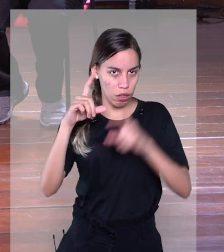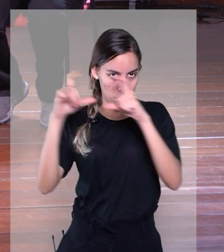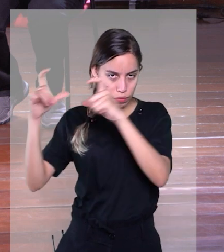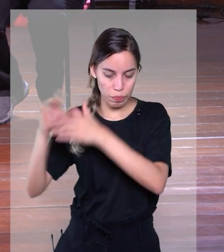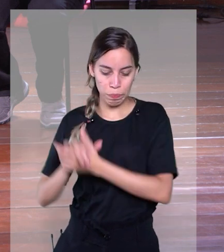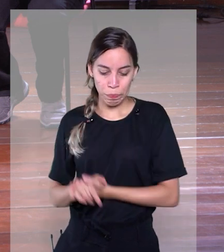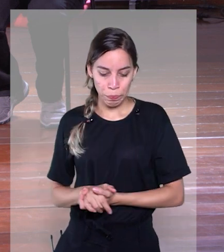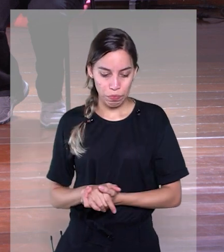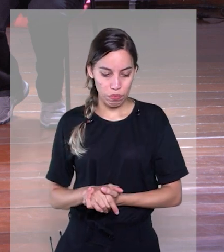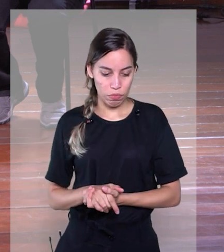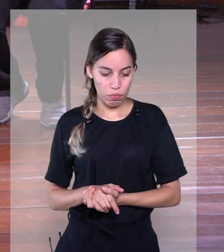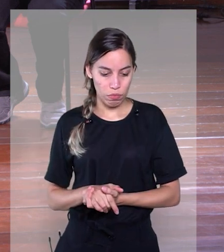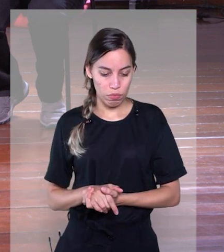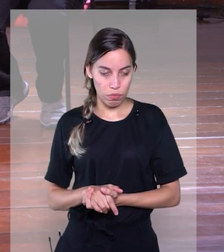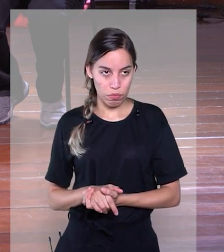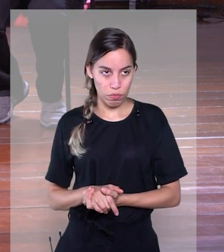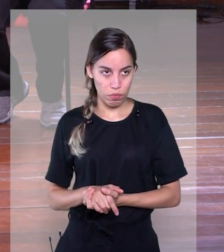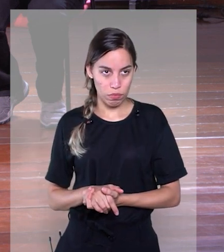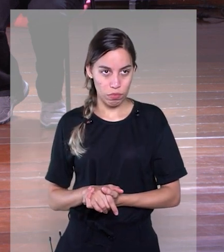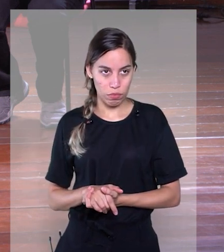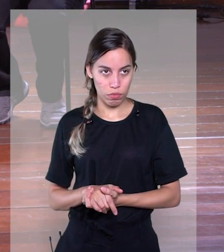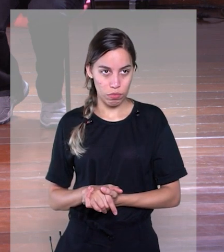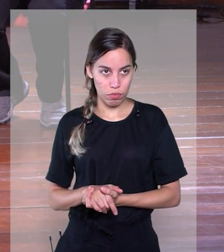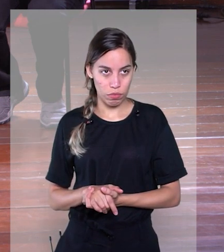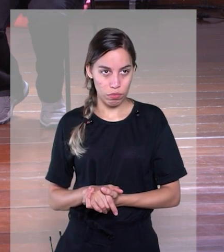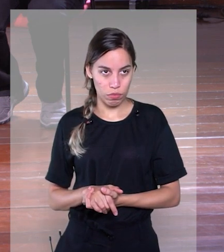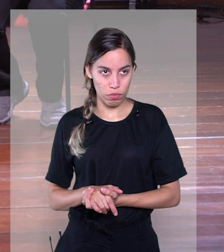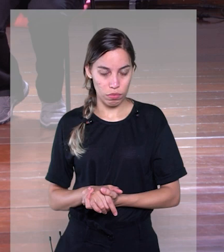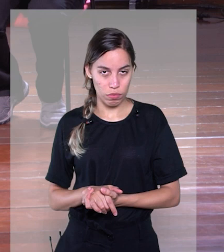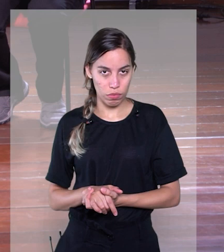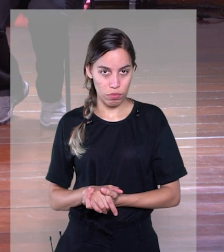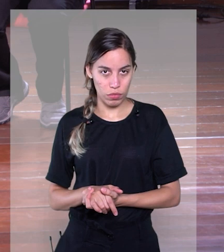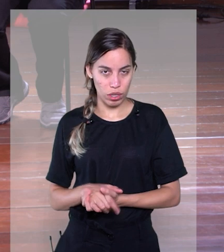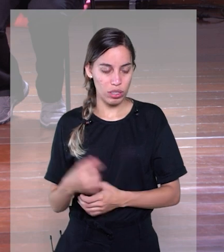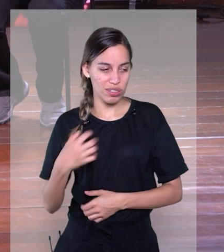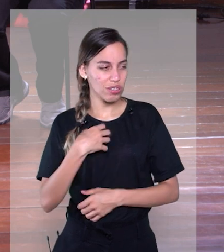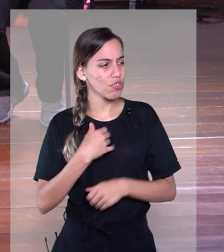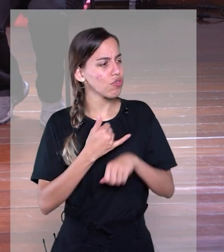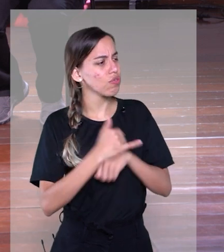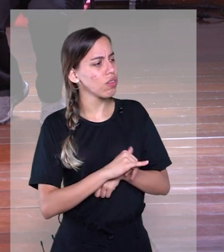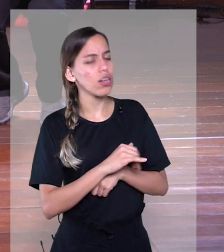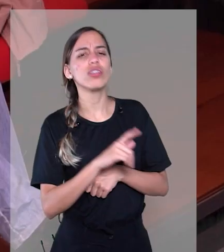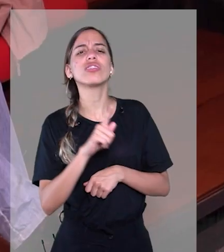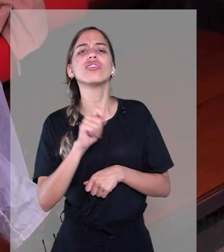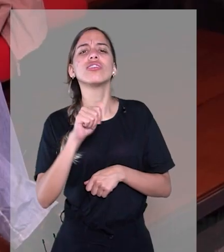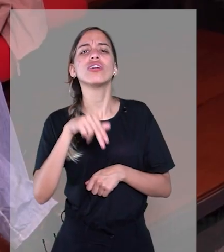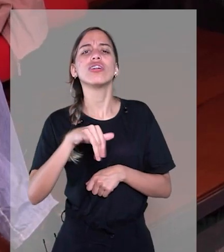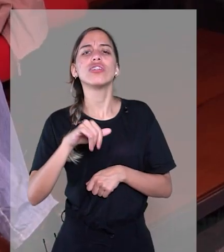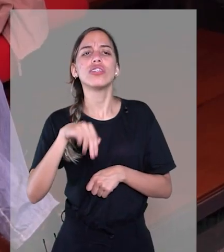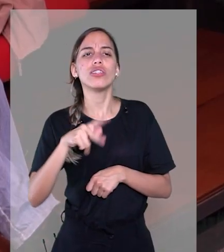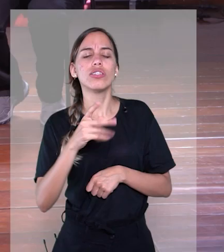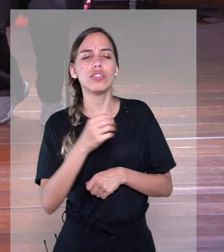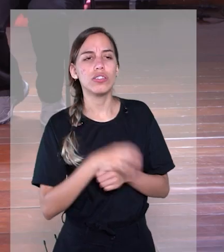plateia pergunta sobre o escultor Genin Guerra. Senti foto do Genin Guerra. Será que é para Itabira? O Genin está lá.